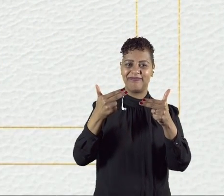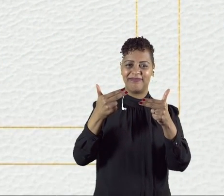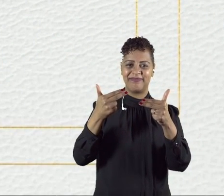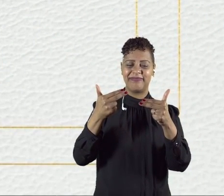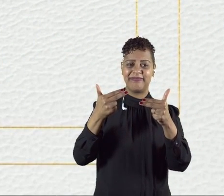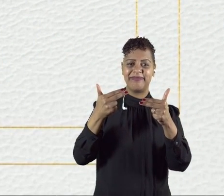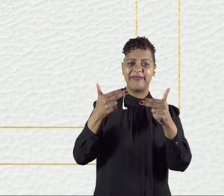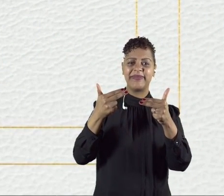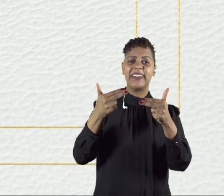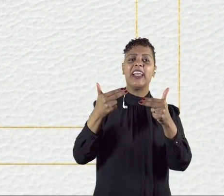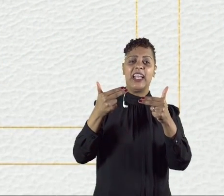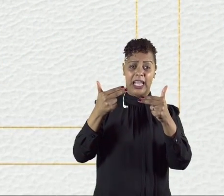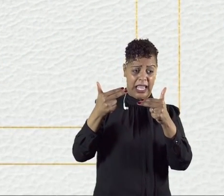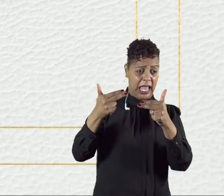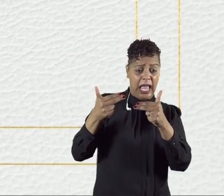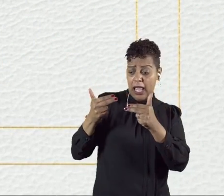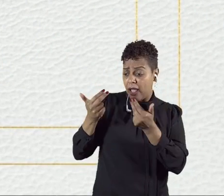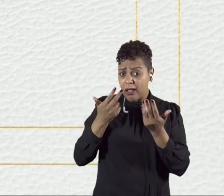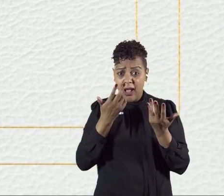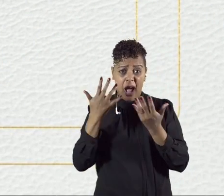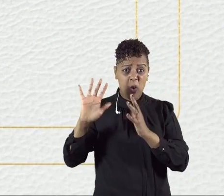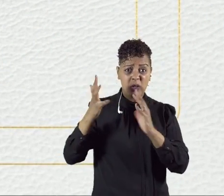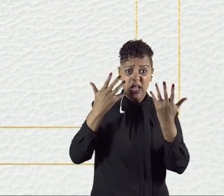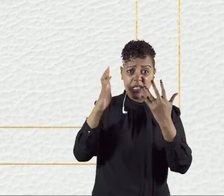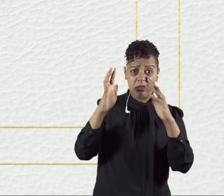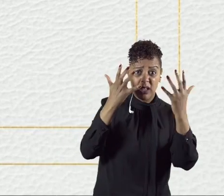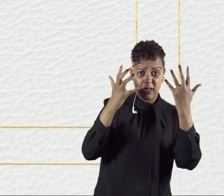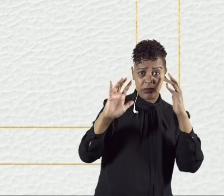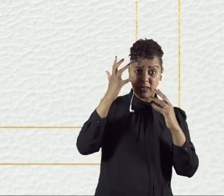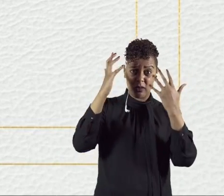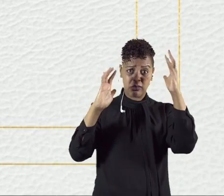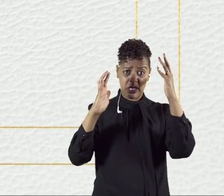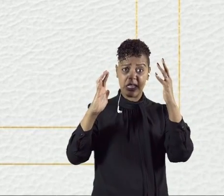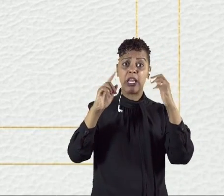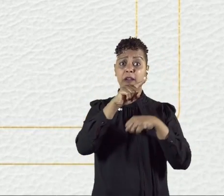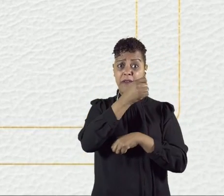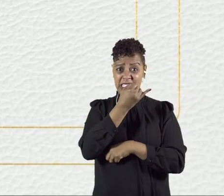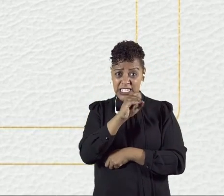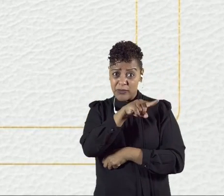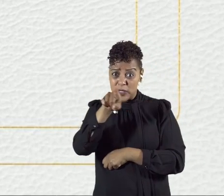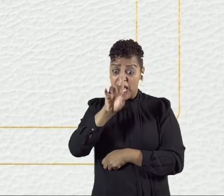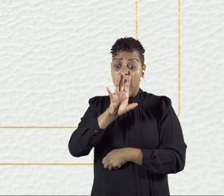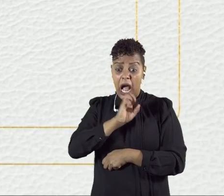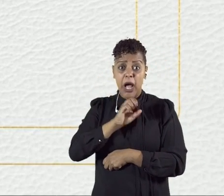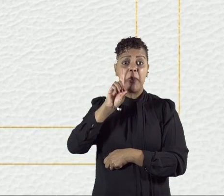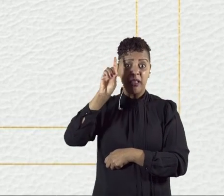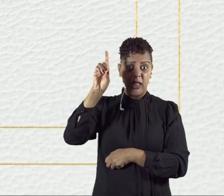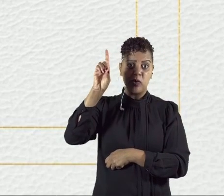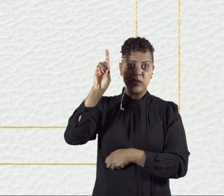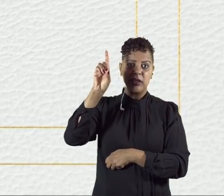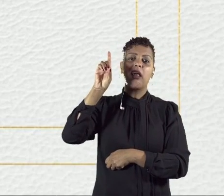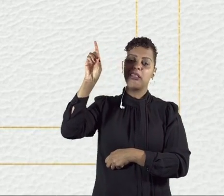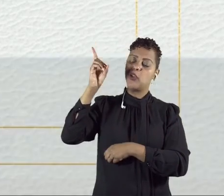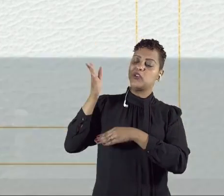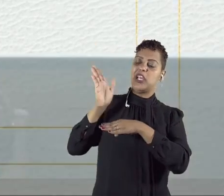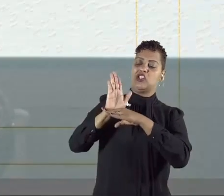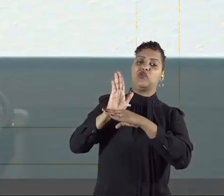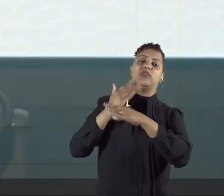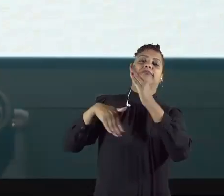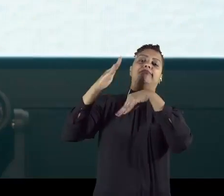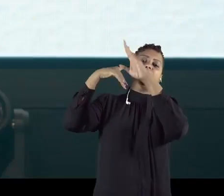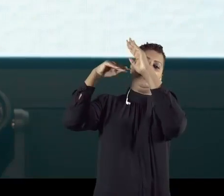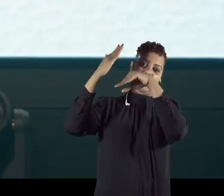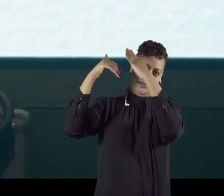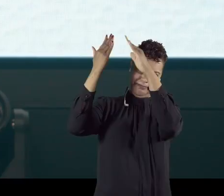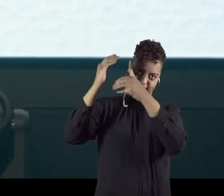que trabalham conjuntamente e para aqueles que amam a Deus E olha que coisa